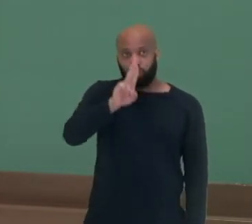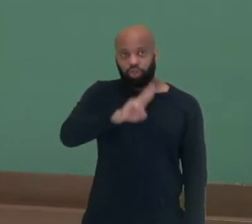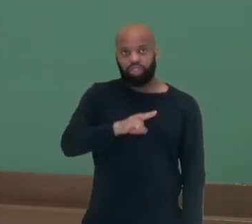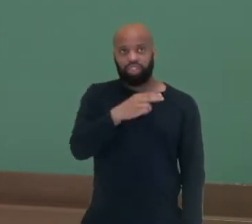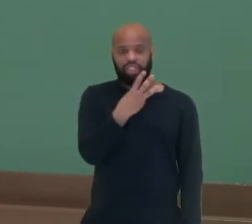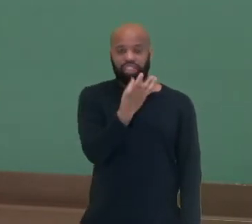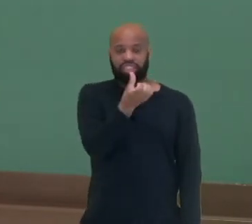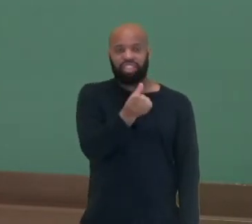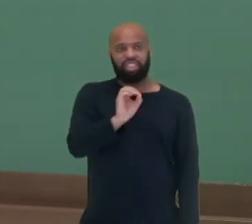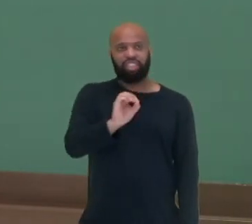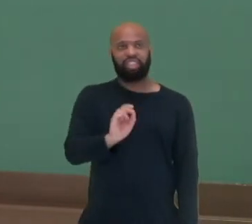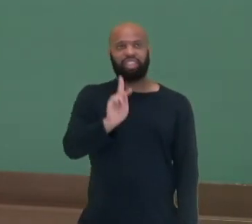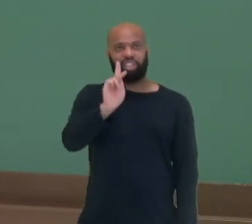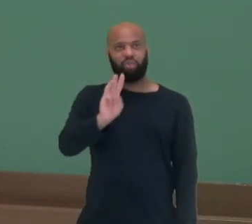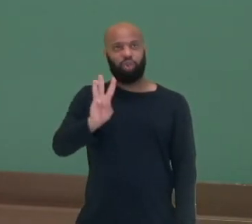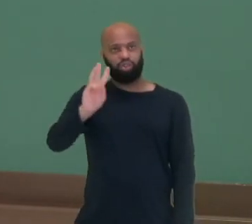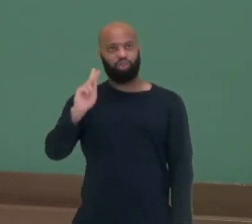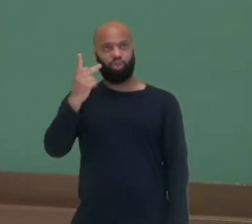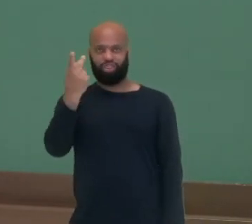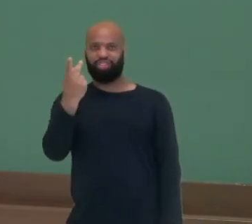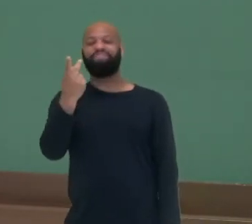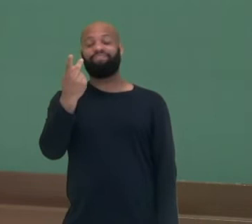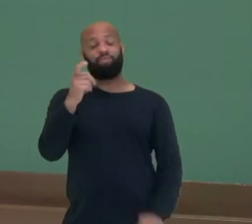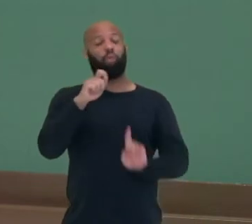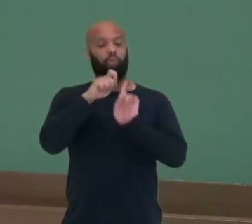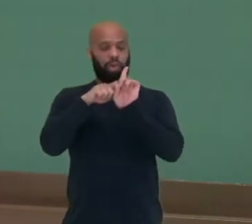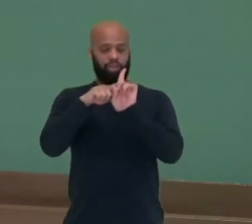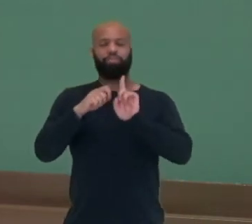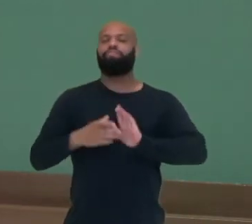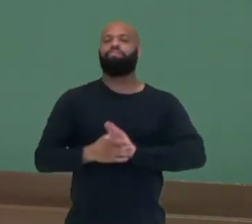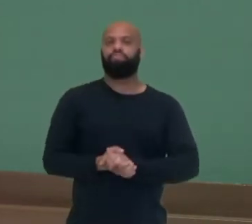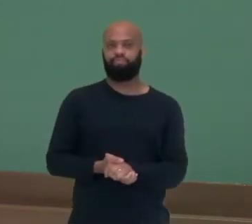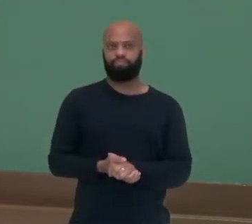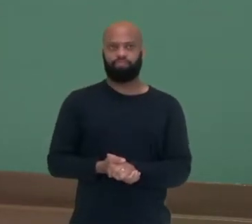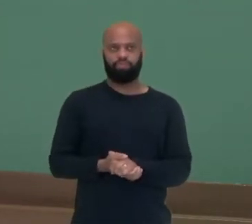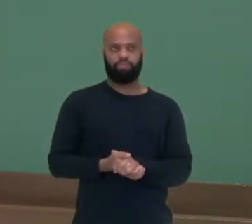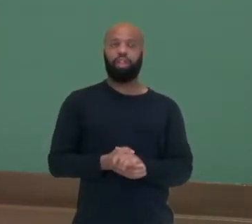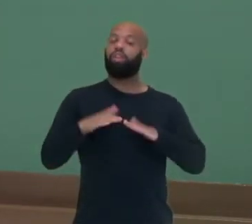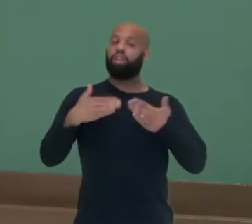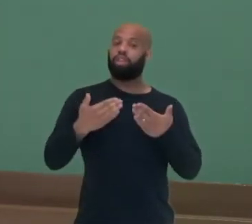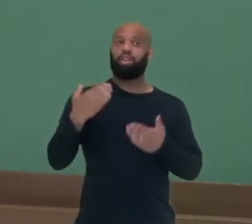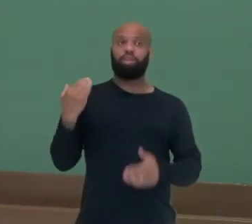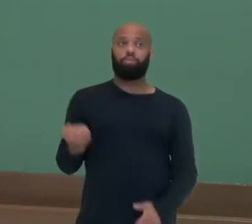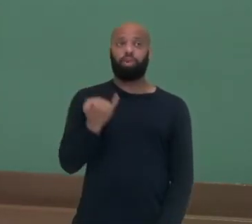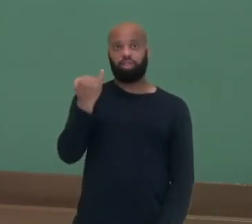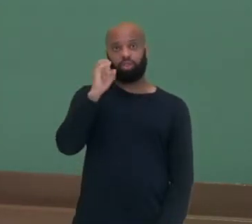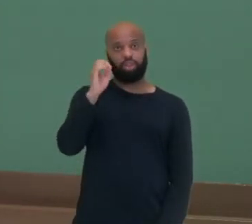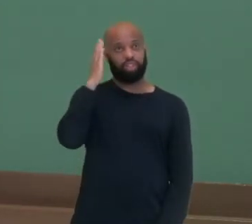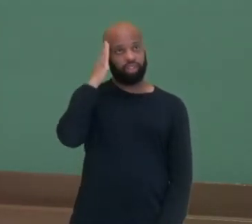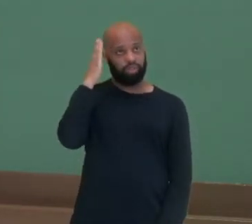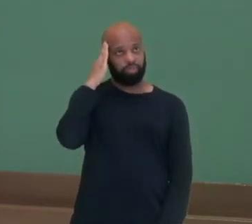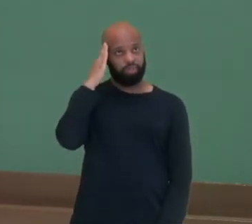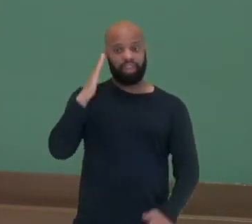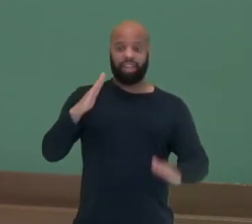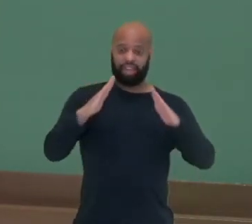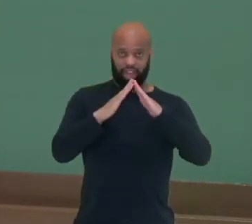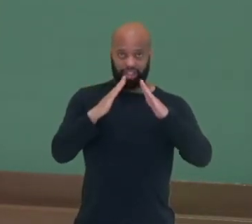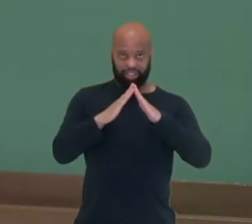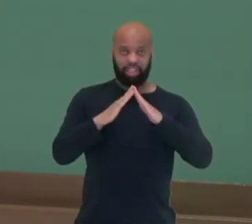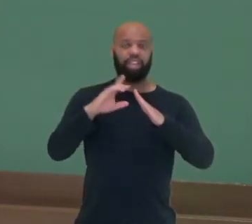dele, 360 kWh em um mês. Lembrando que nas nossas casas nós temos